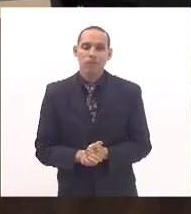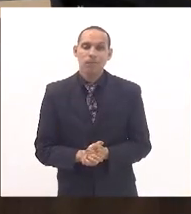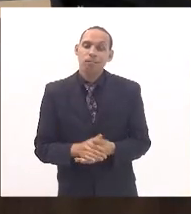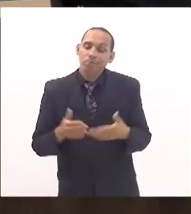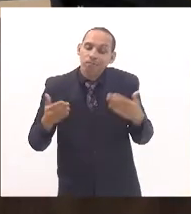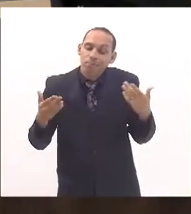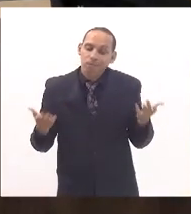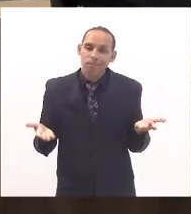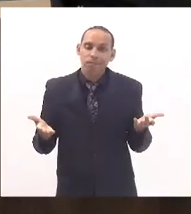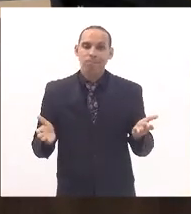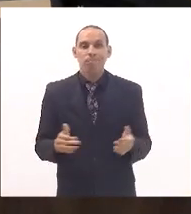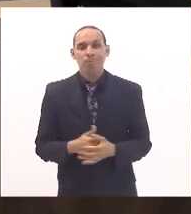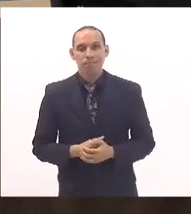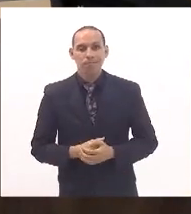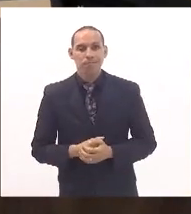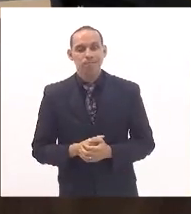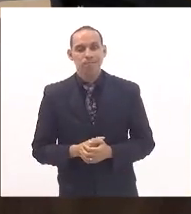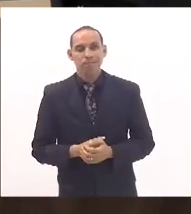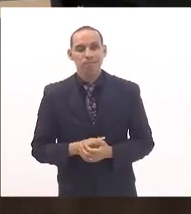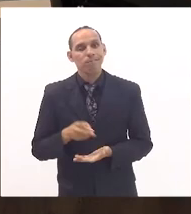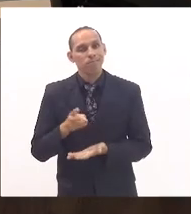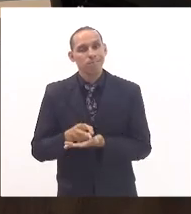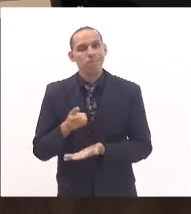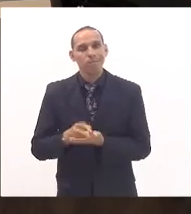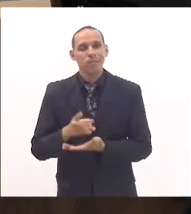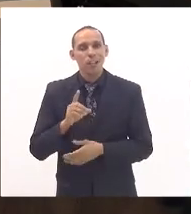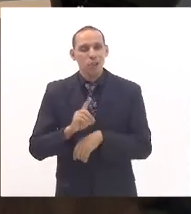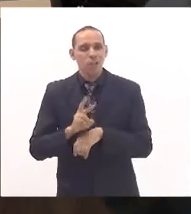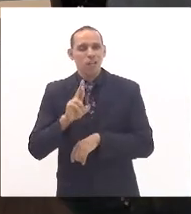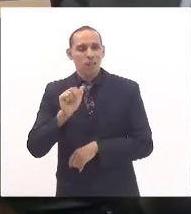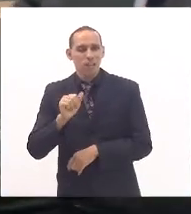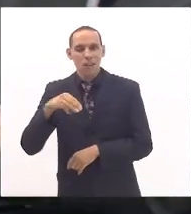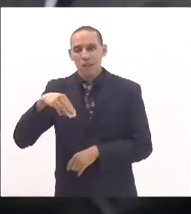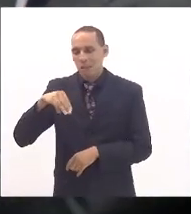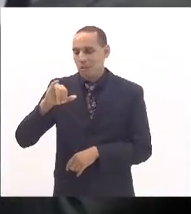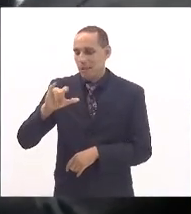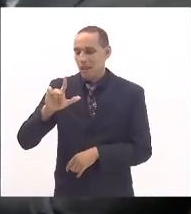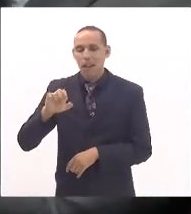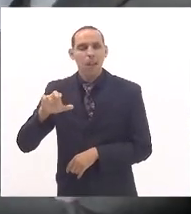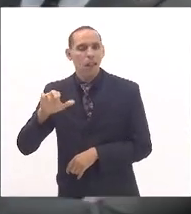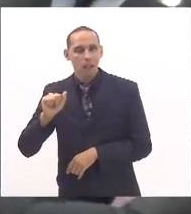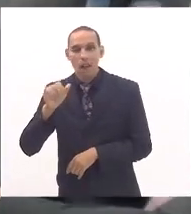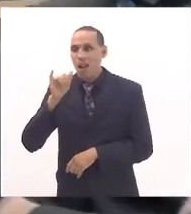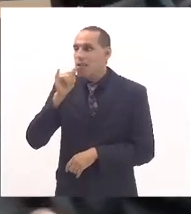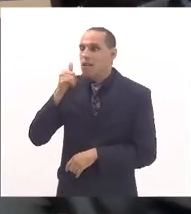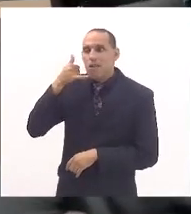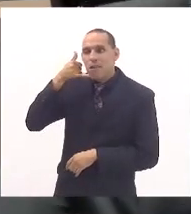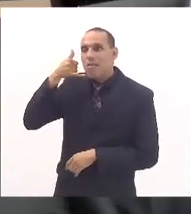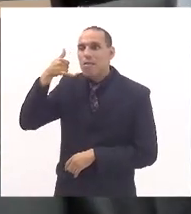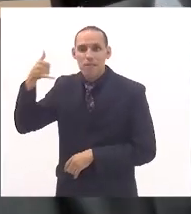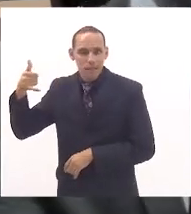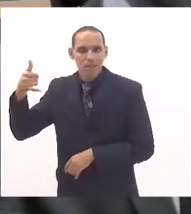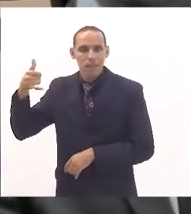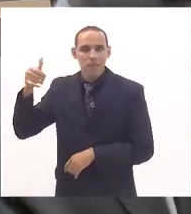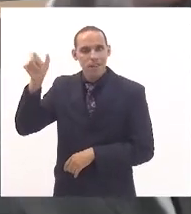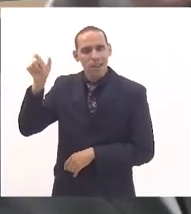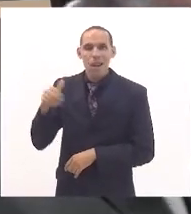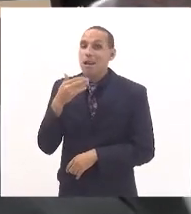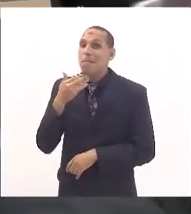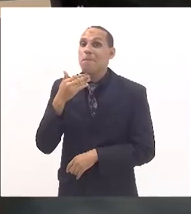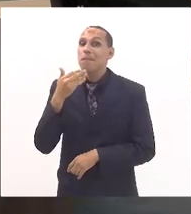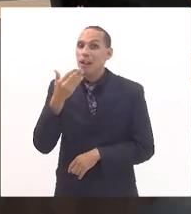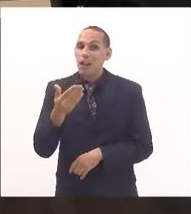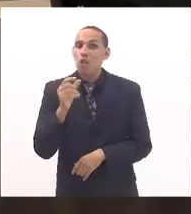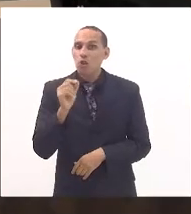mesmo assim, a doutora Milena telefonou para ele hoje para pedir